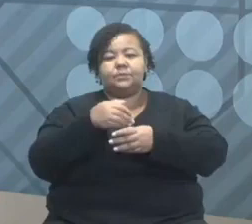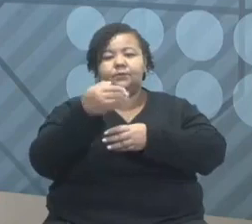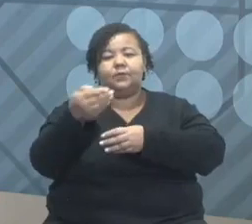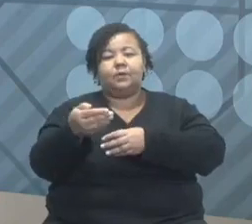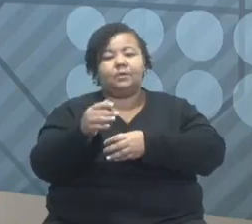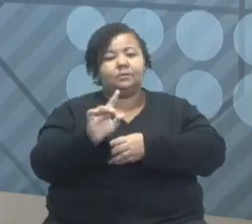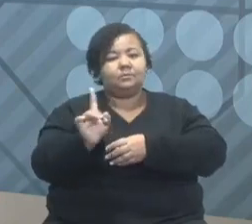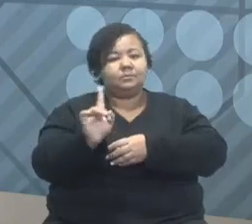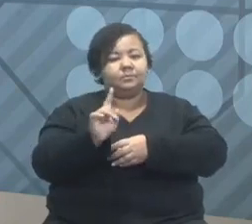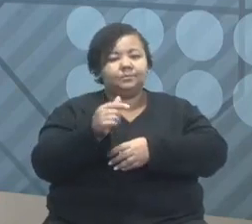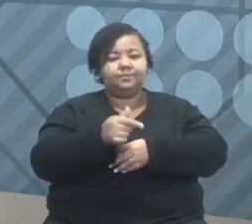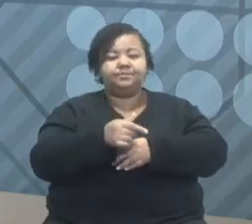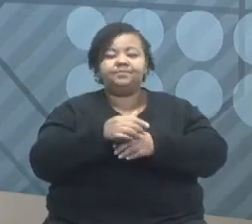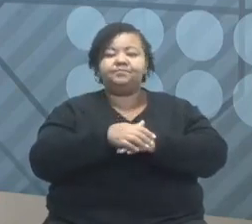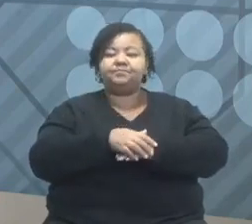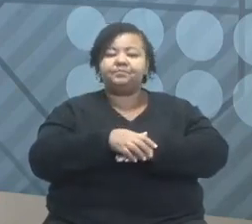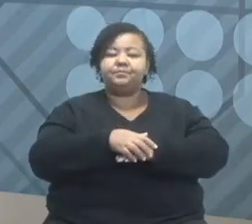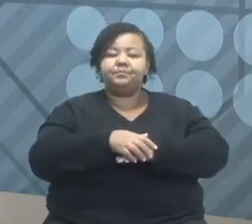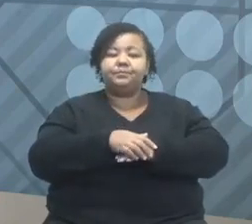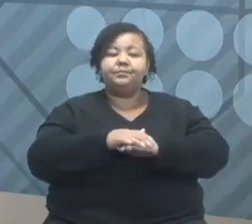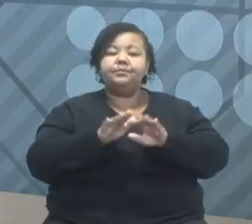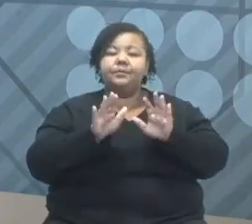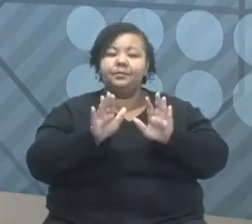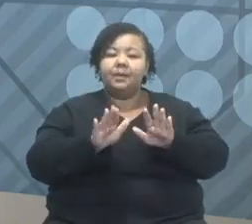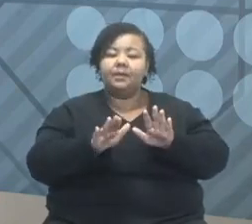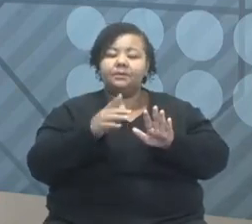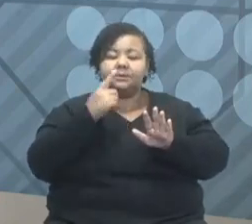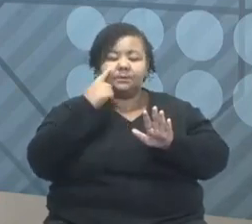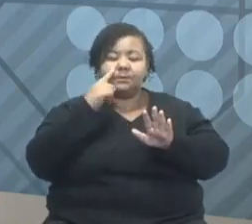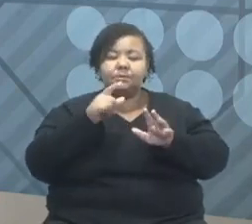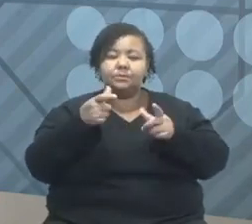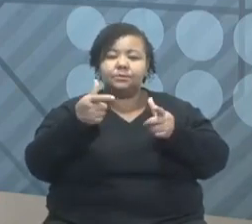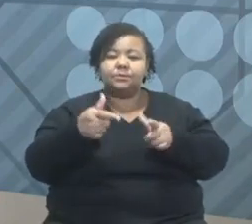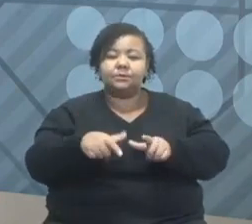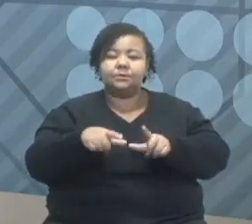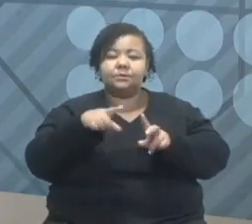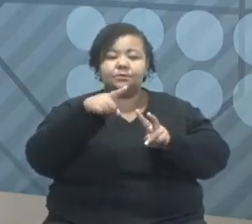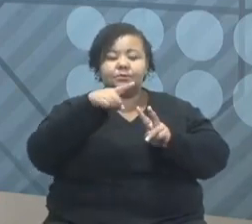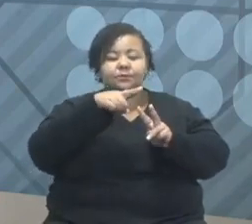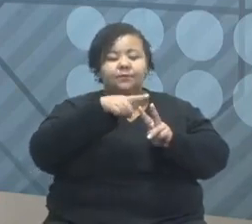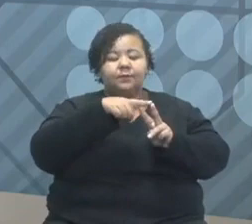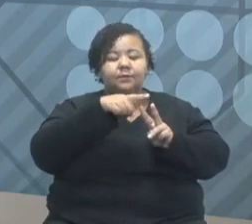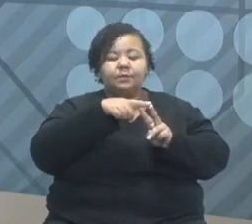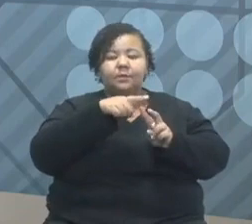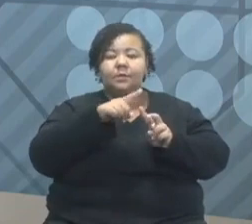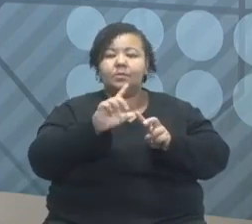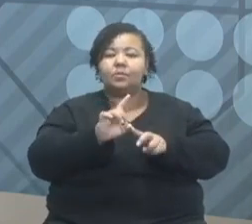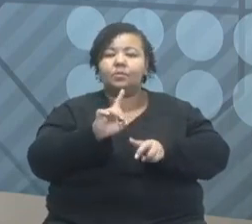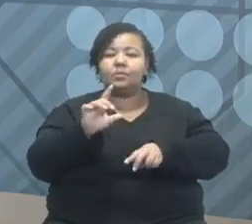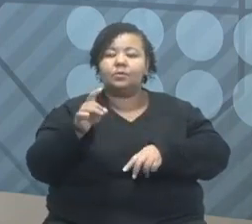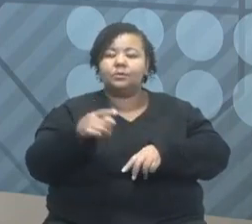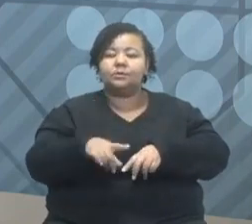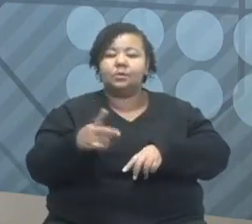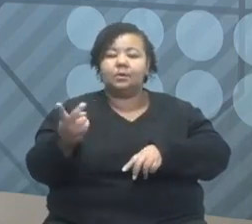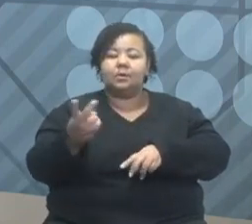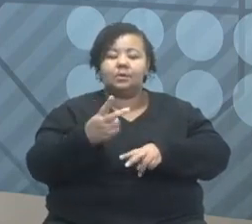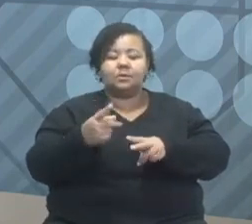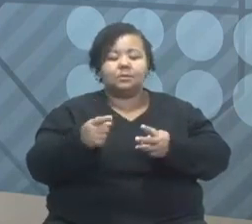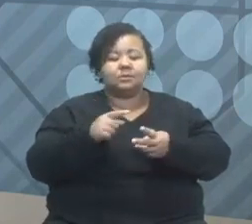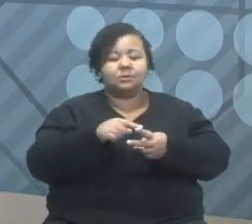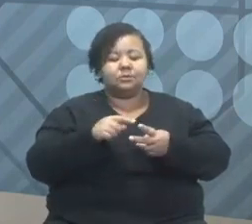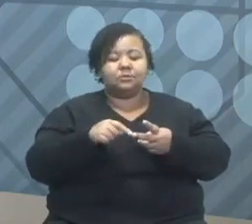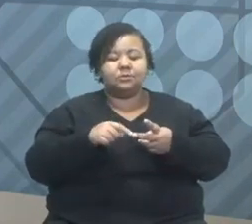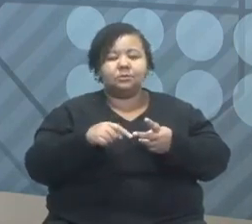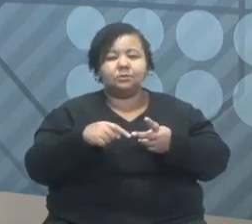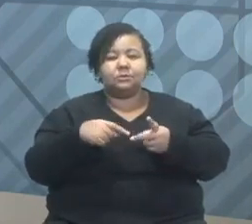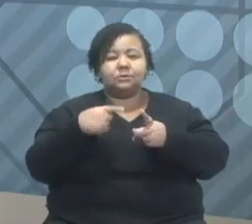deste conjunto. Mas, para termos um espaço vetorial, não basta apenas que tenhamos essas 2